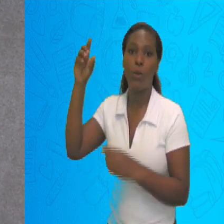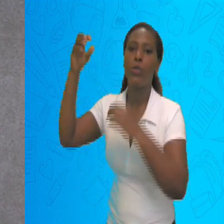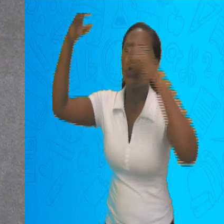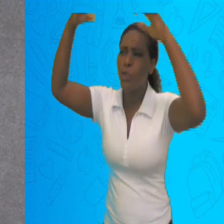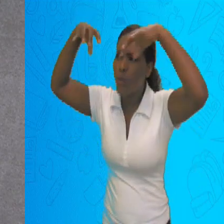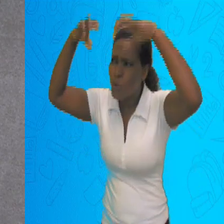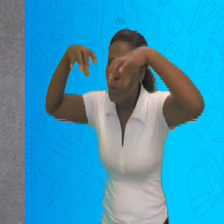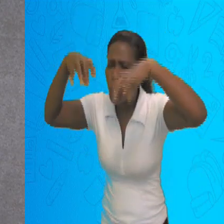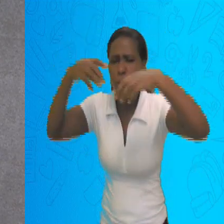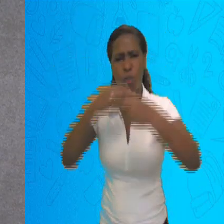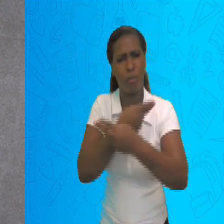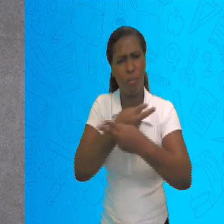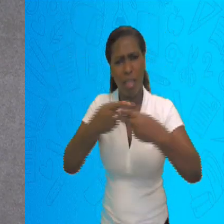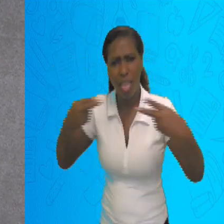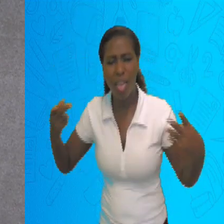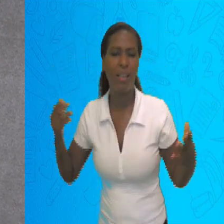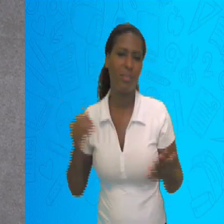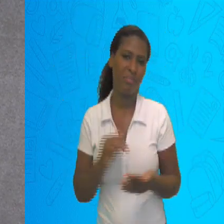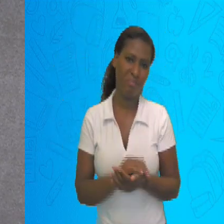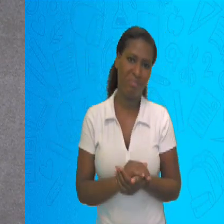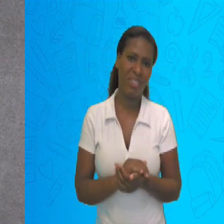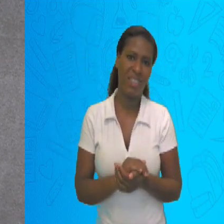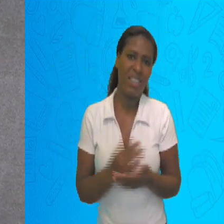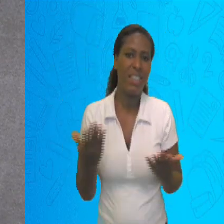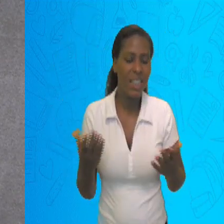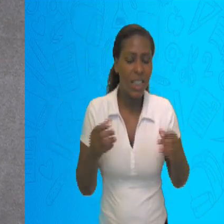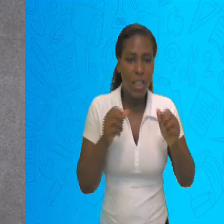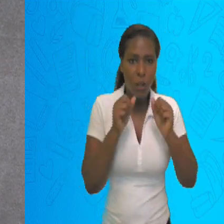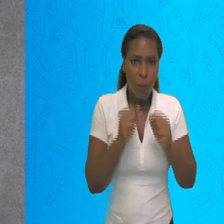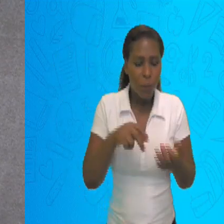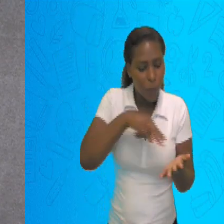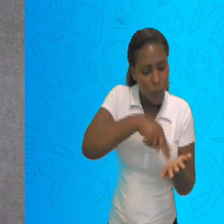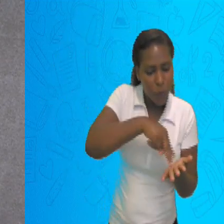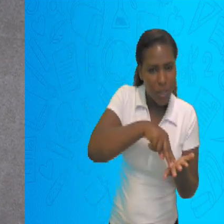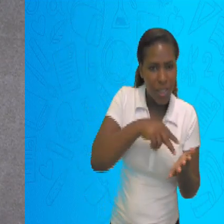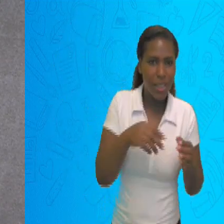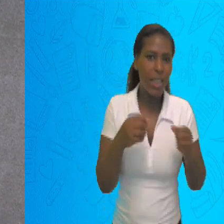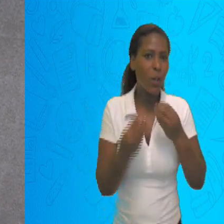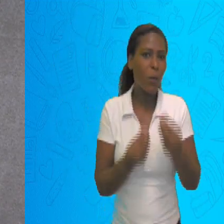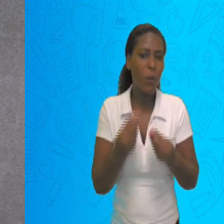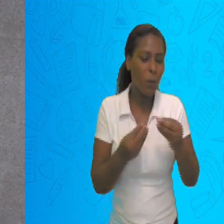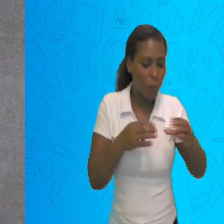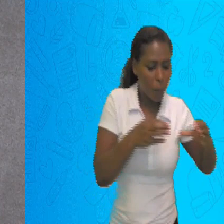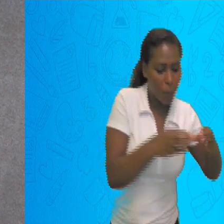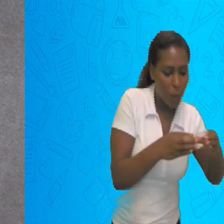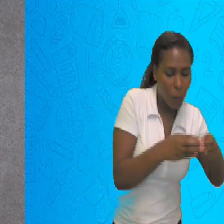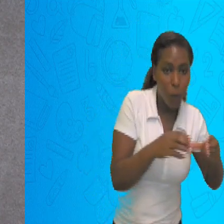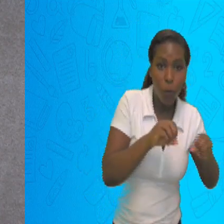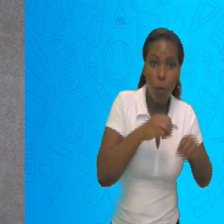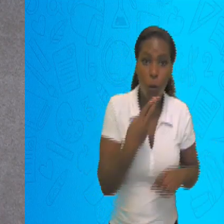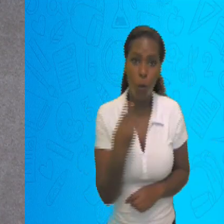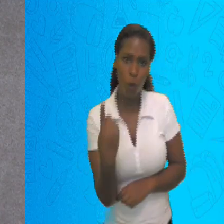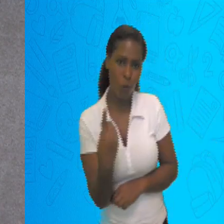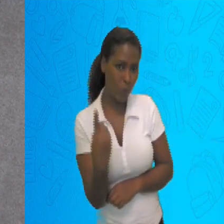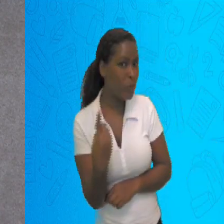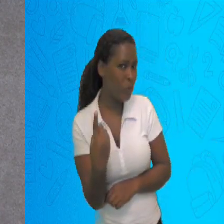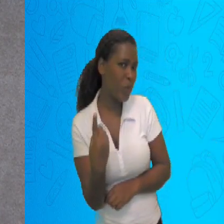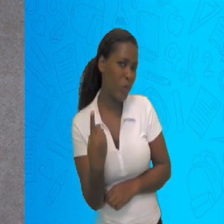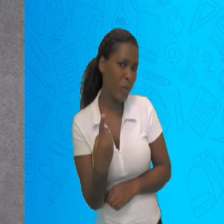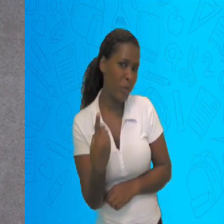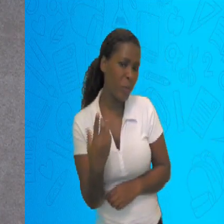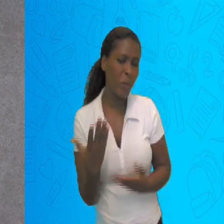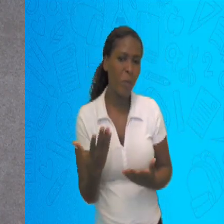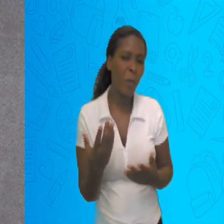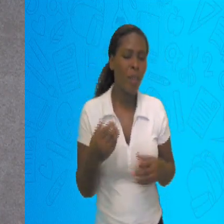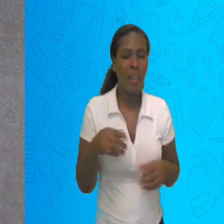Podendo ser realizada individualmente ou em grupo. Geralmente, a dança indígena possui uma execução de passos que requer